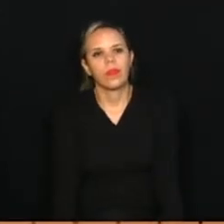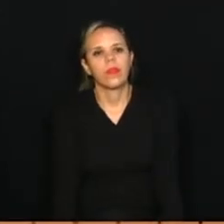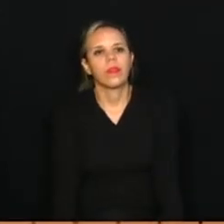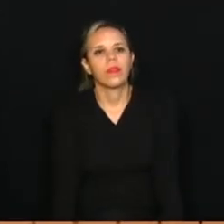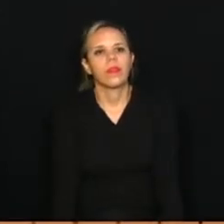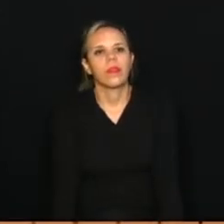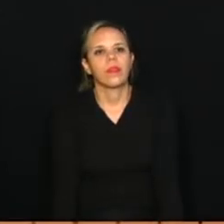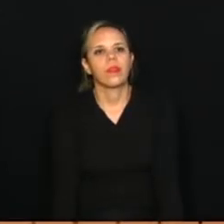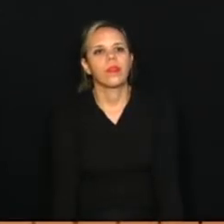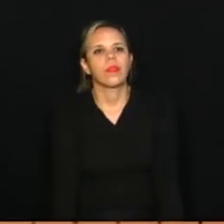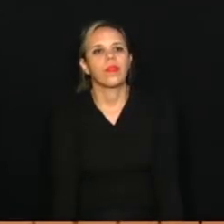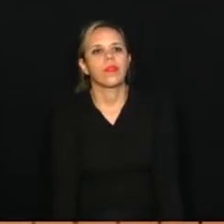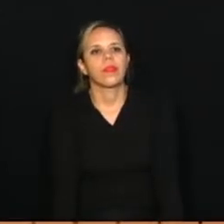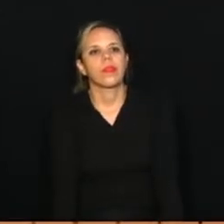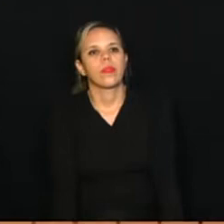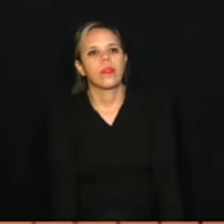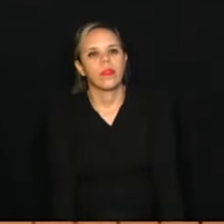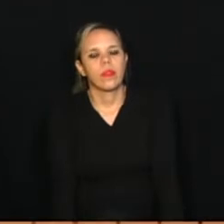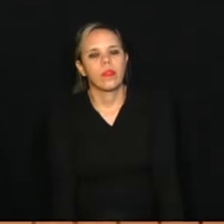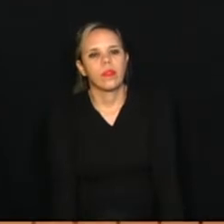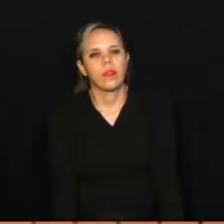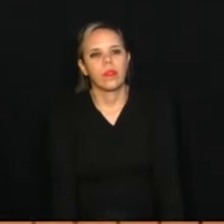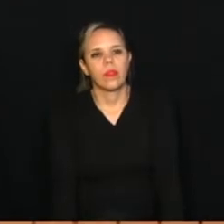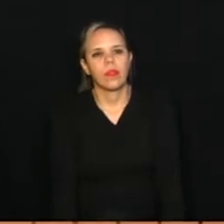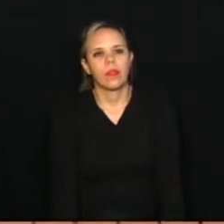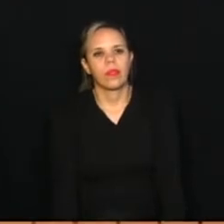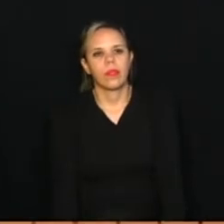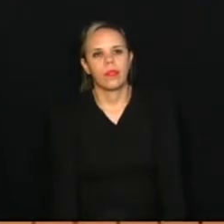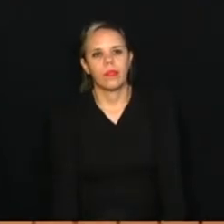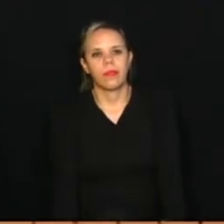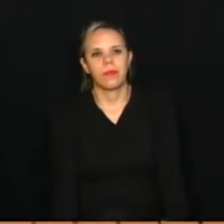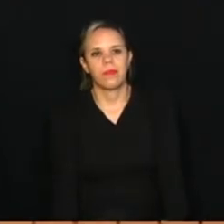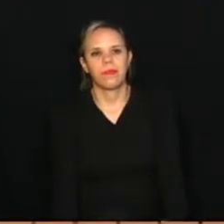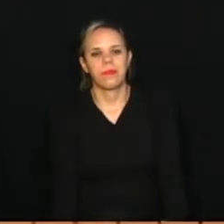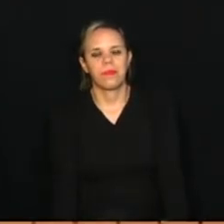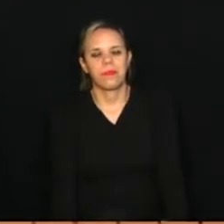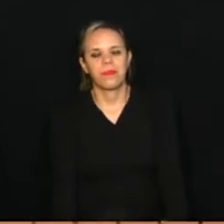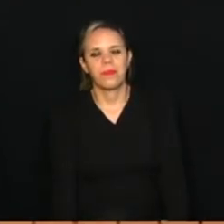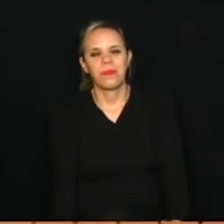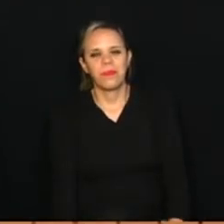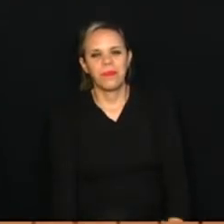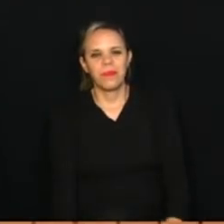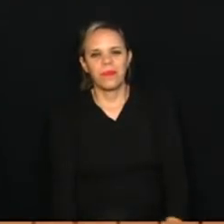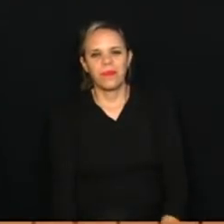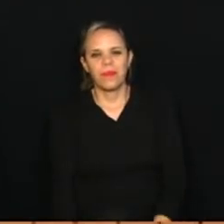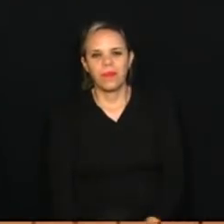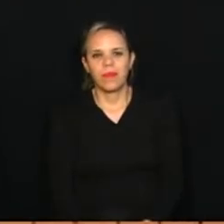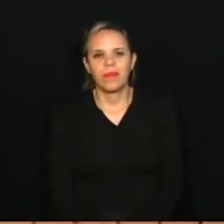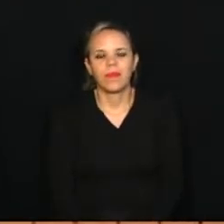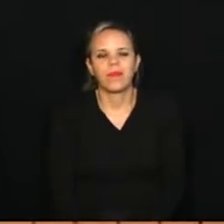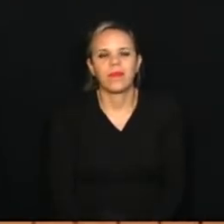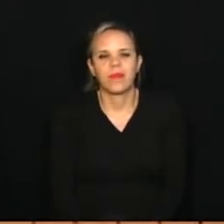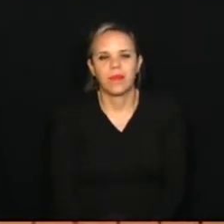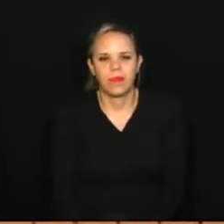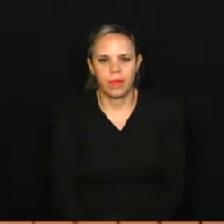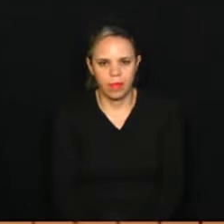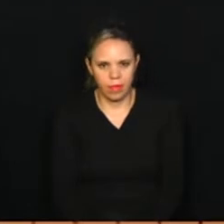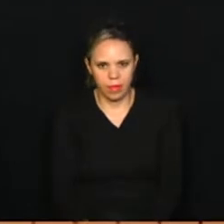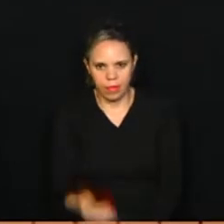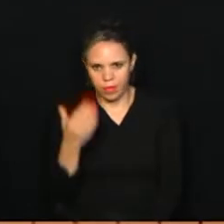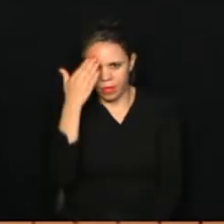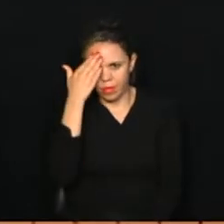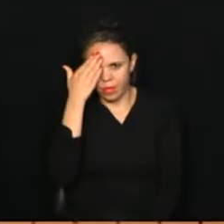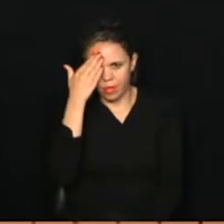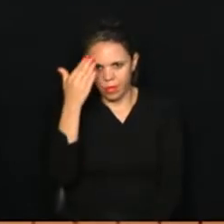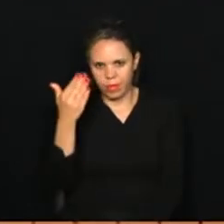Saindo? Tá normal? Som? Eu tô normal, tá bom. Muito